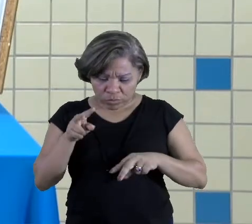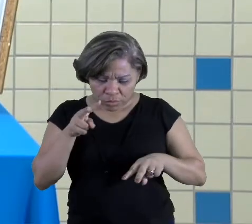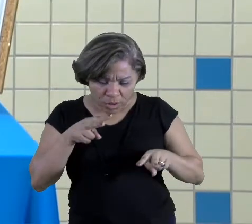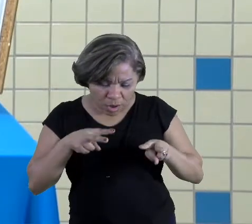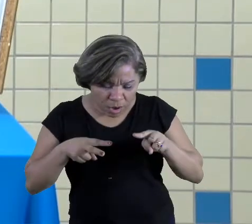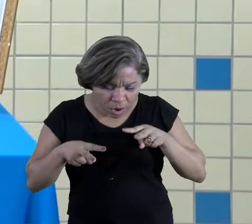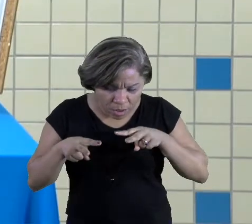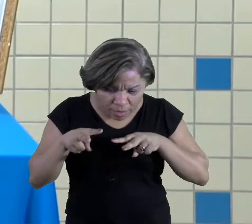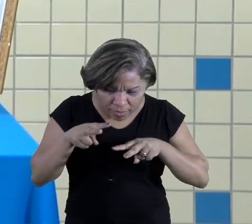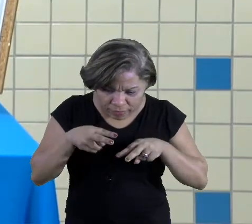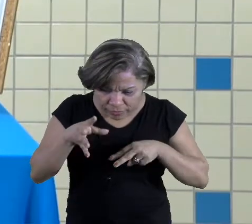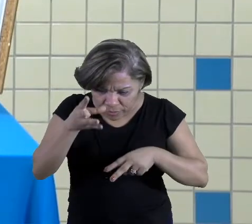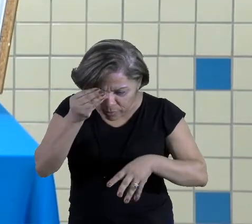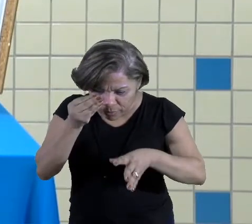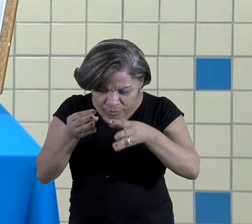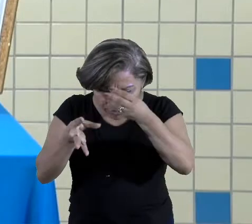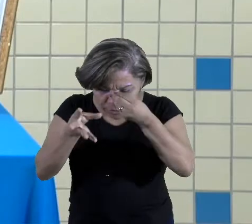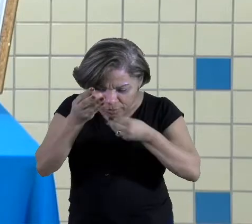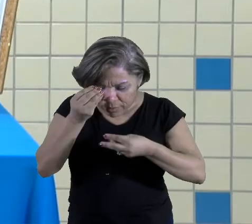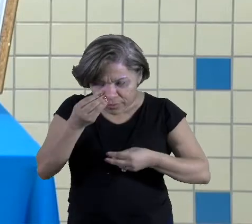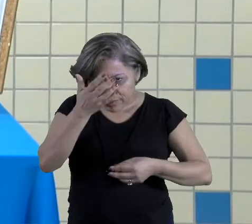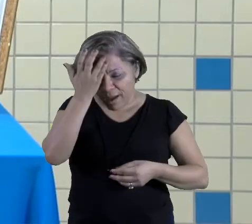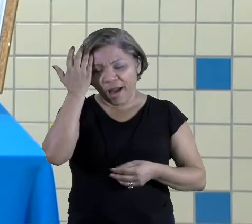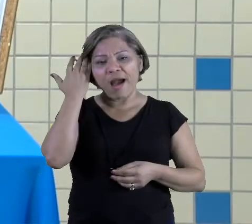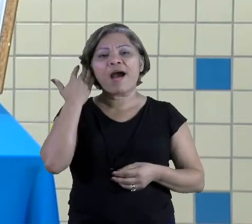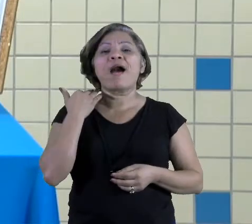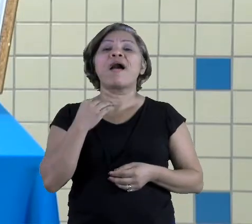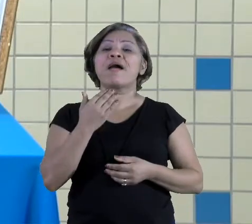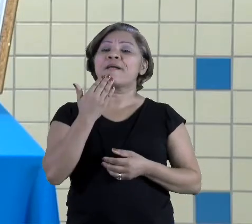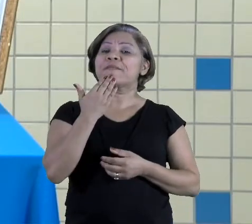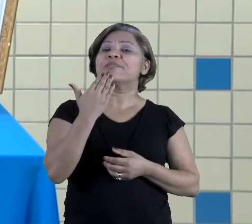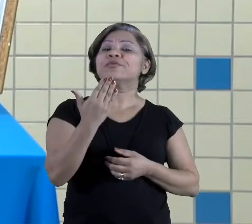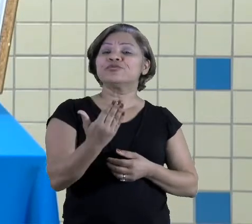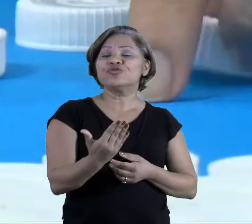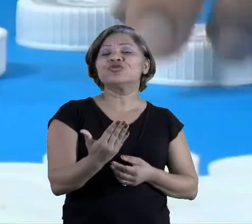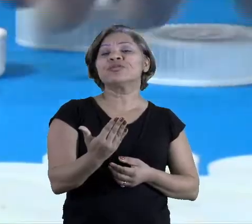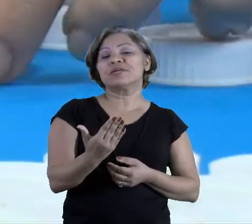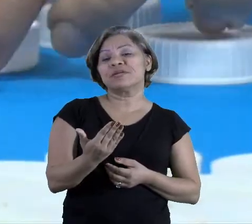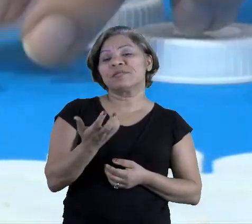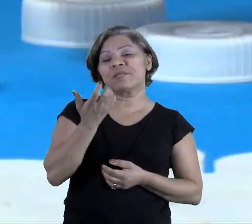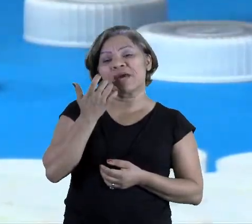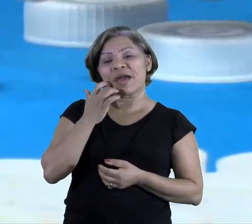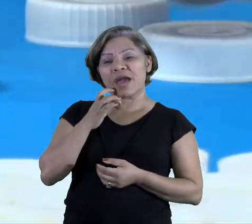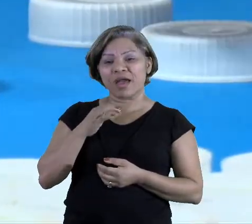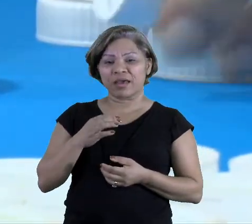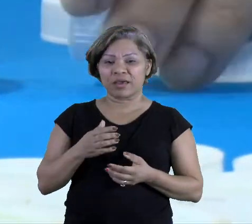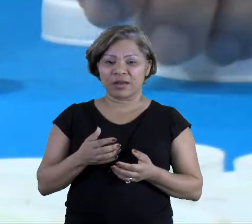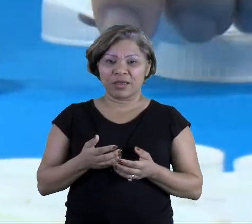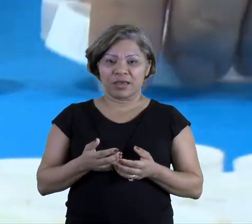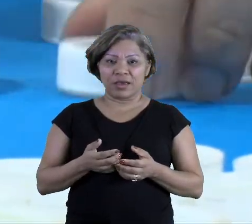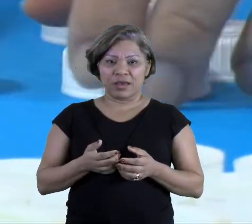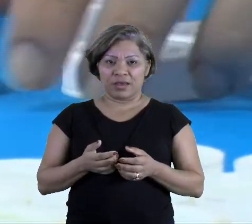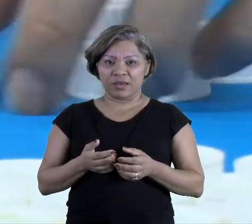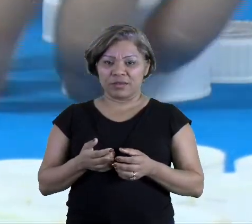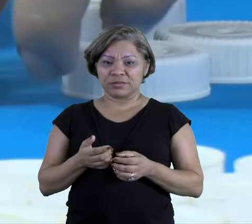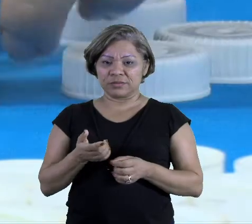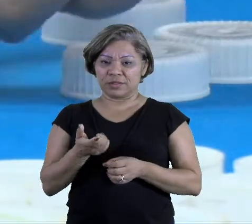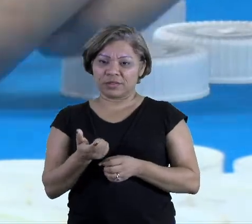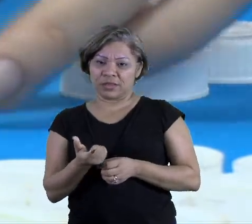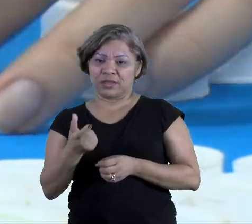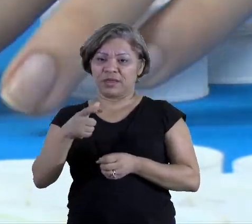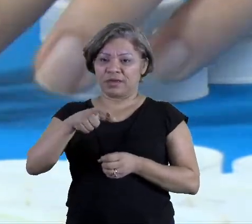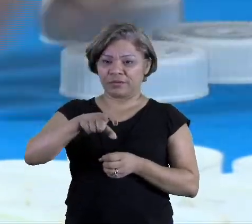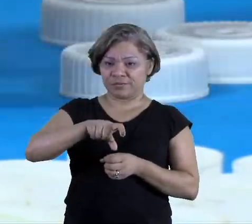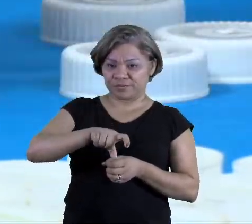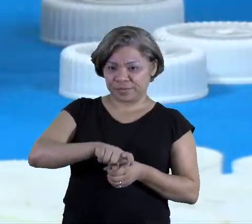as figuras e vai pedir para que a criança vire todas as tampinhas, ficando com o